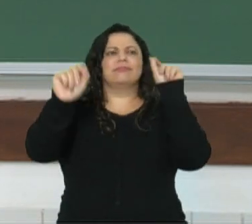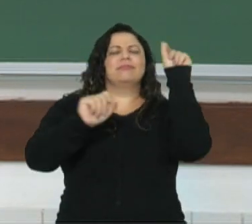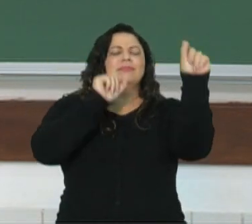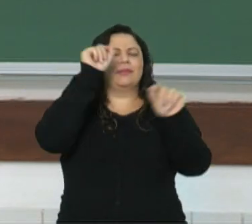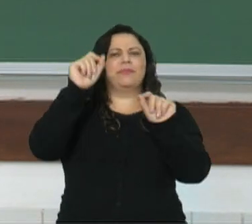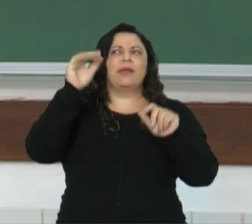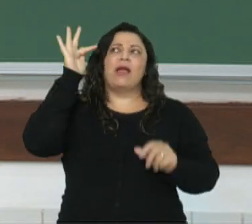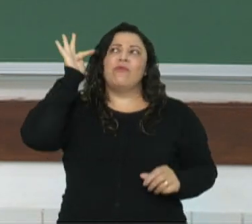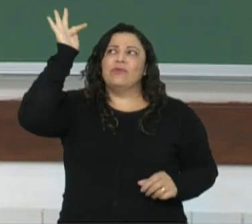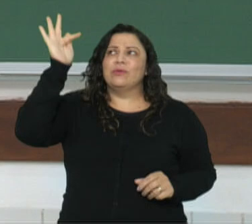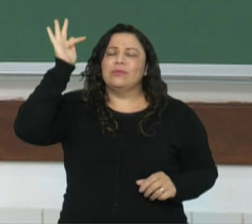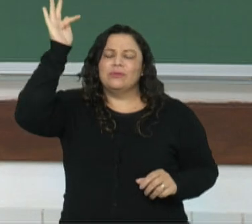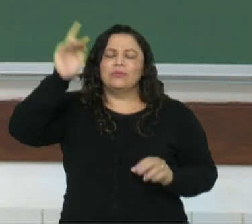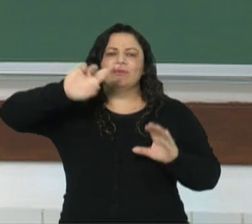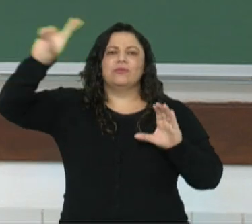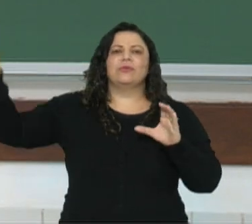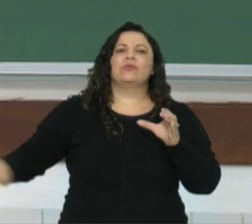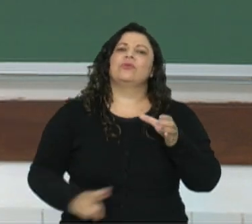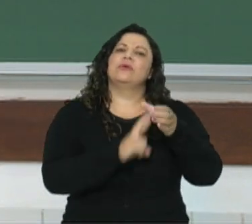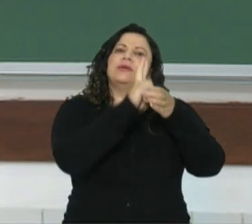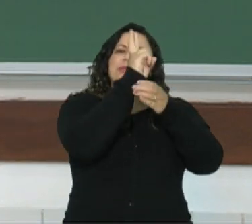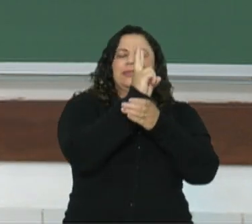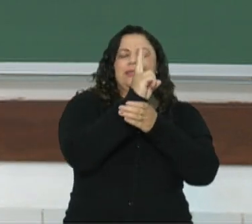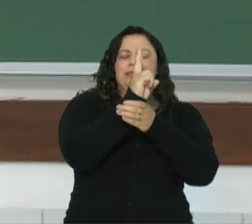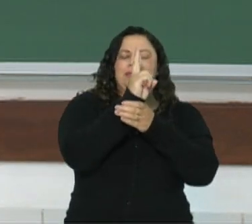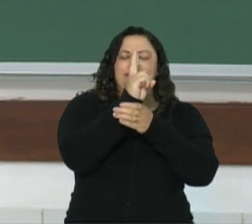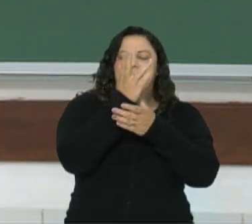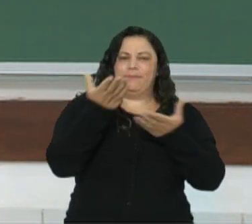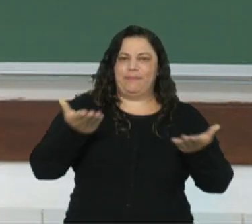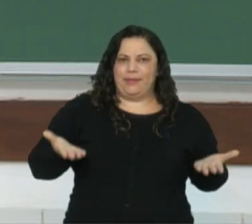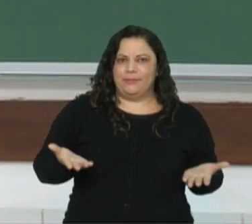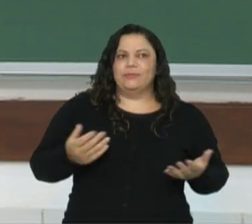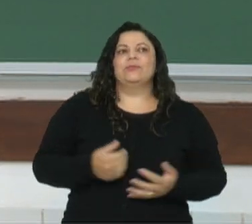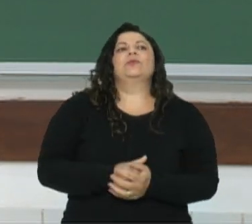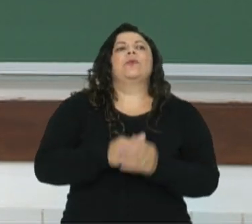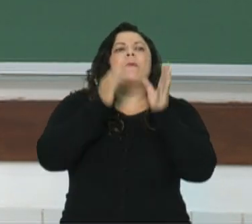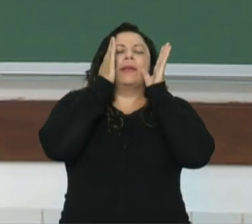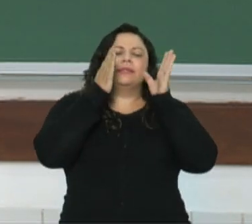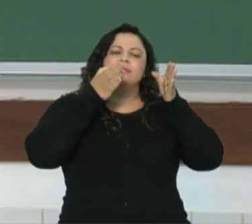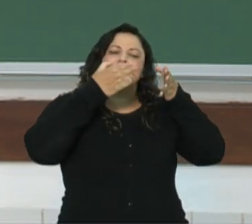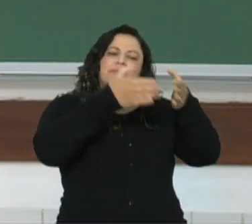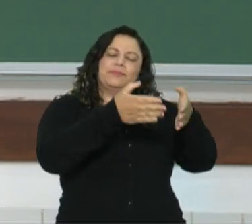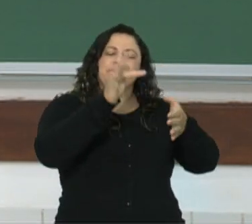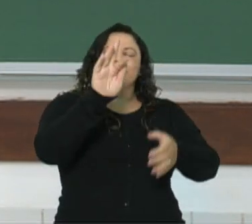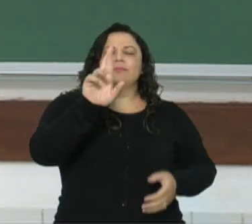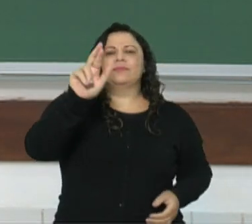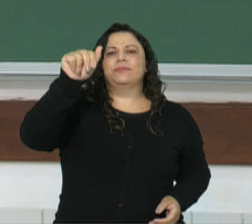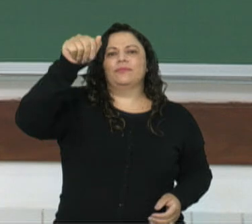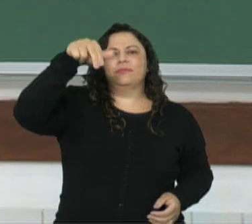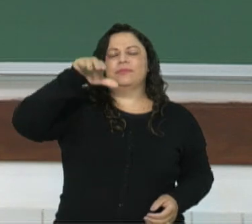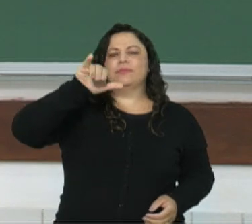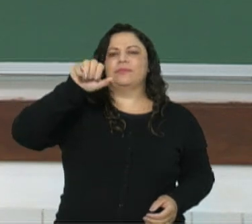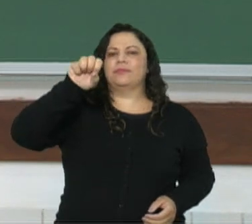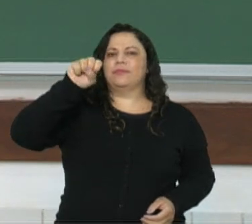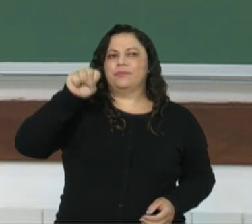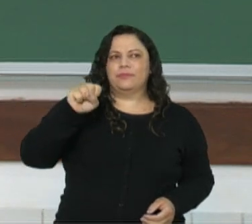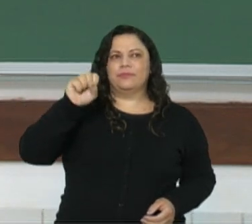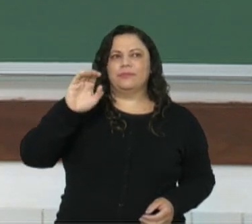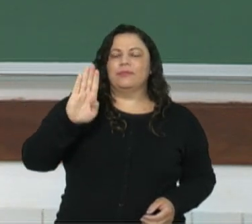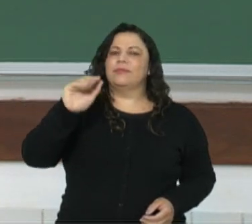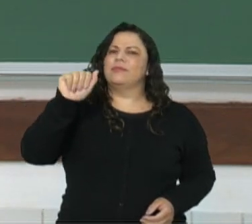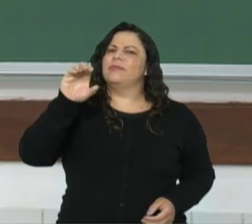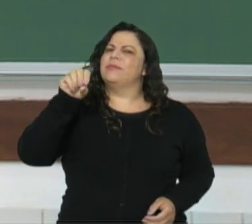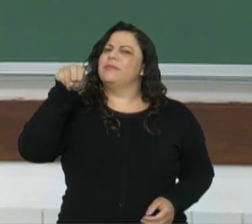no Renascimento, segunda parte, mais especificamente do Francis Bacon.